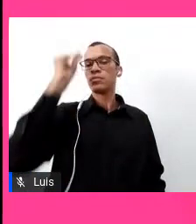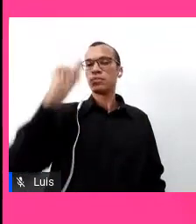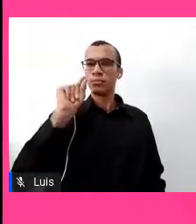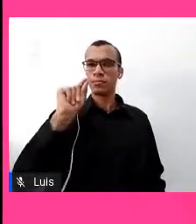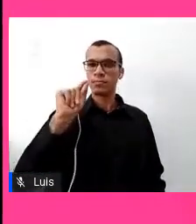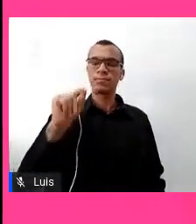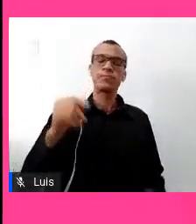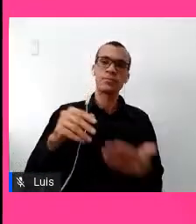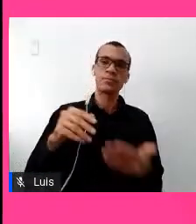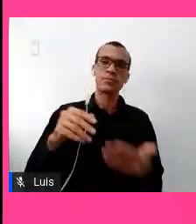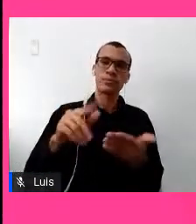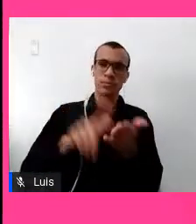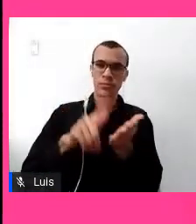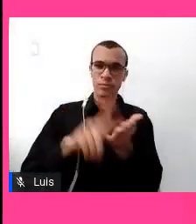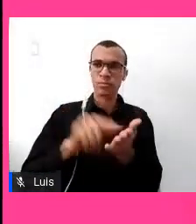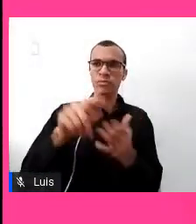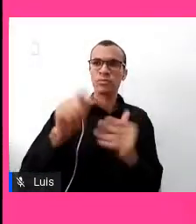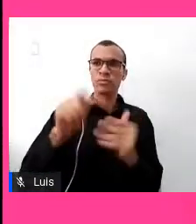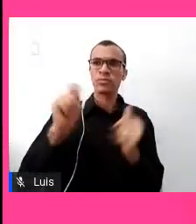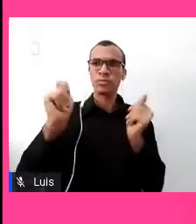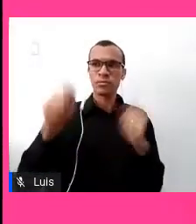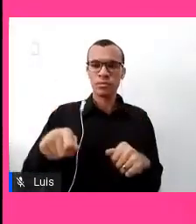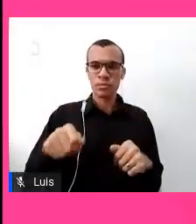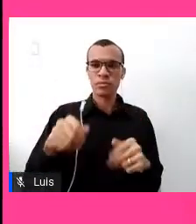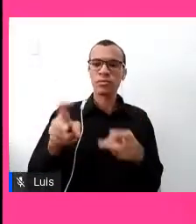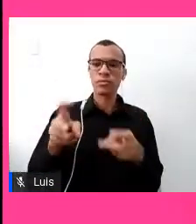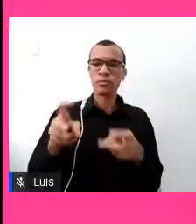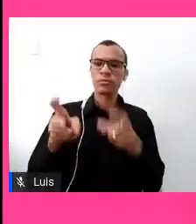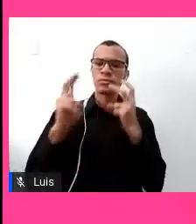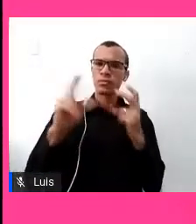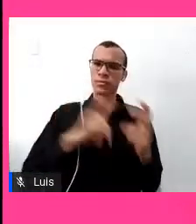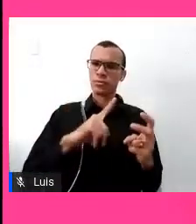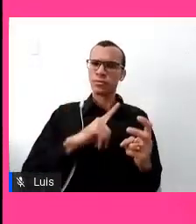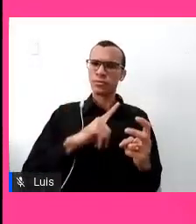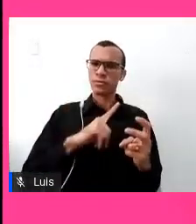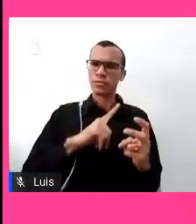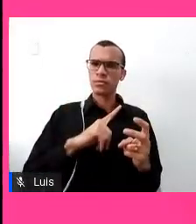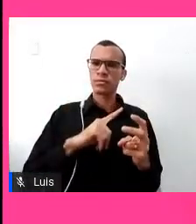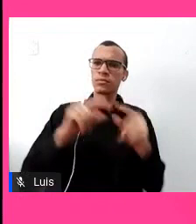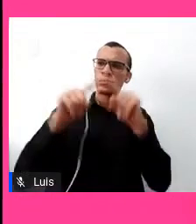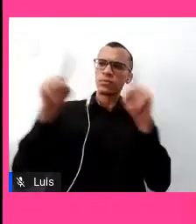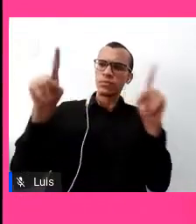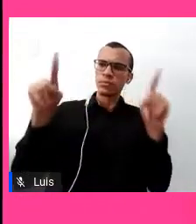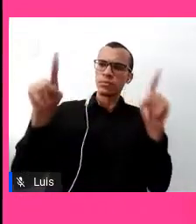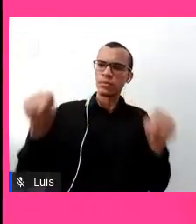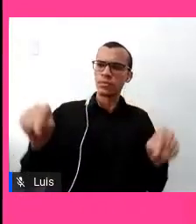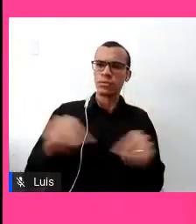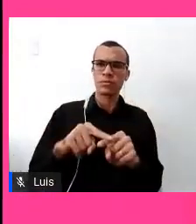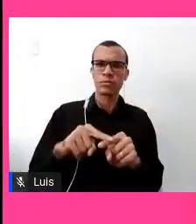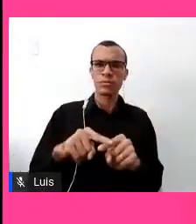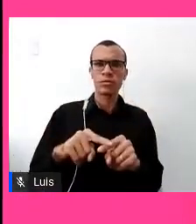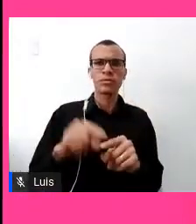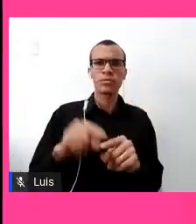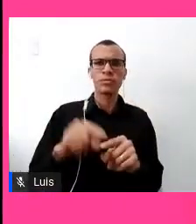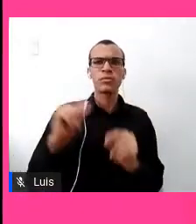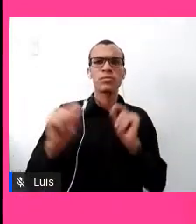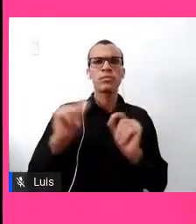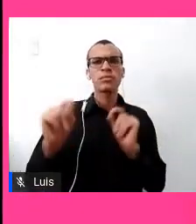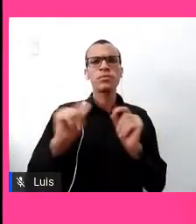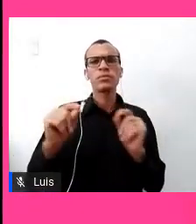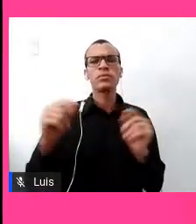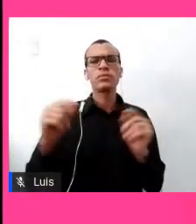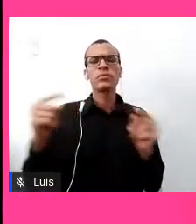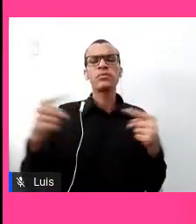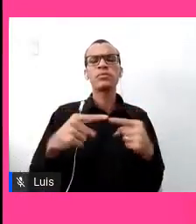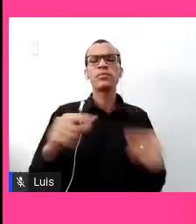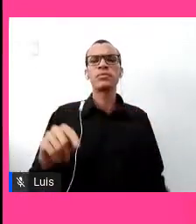é possível verificar que ela tem marcas nos cantos. O que essas marcas estão indicando?